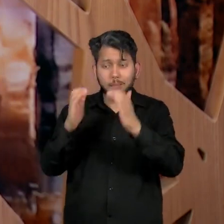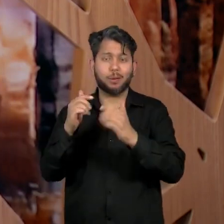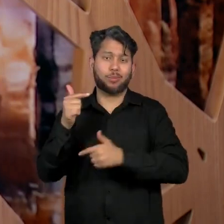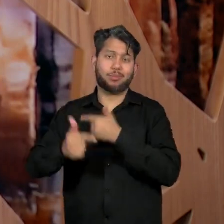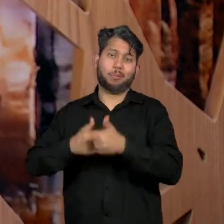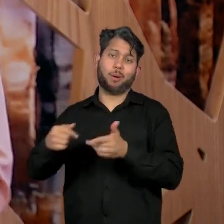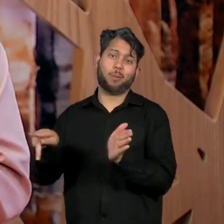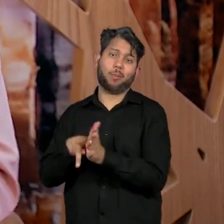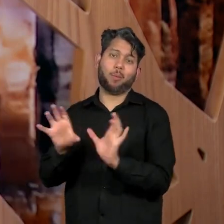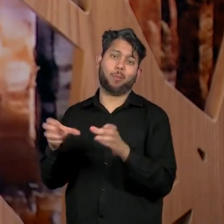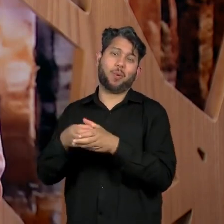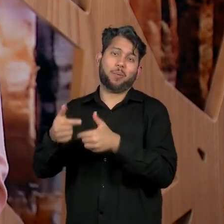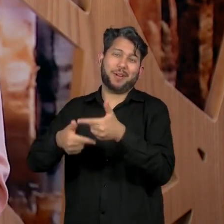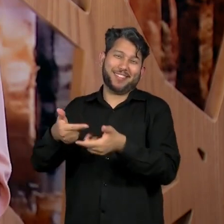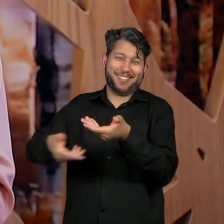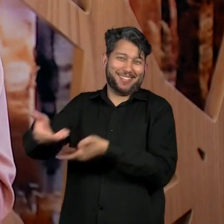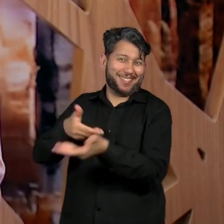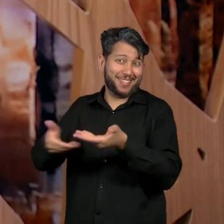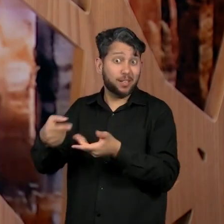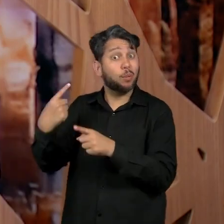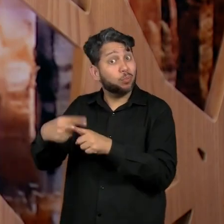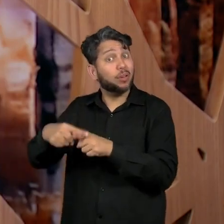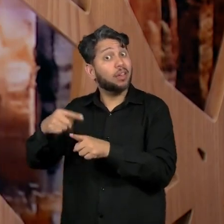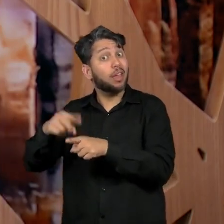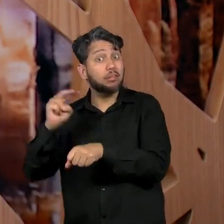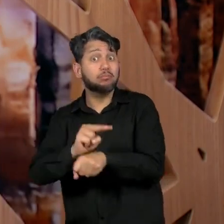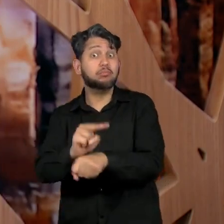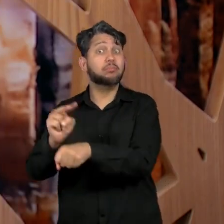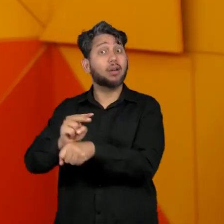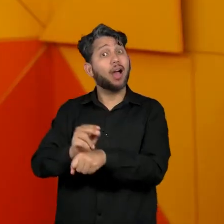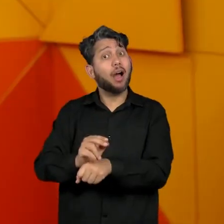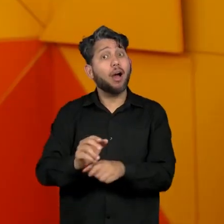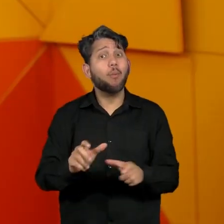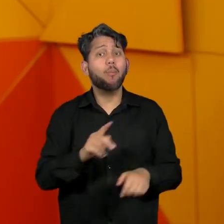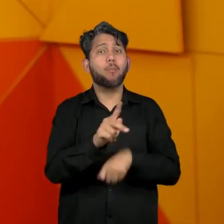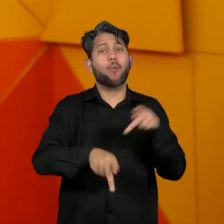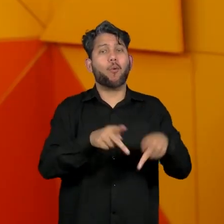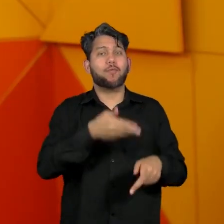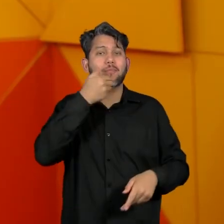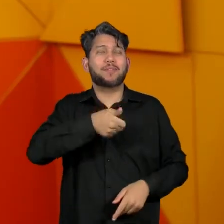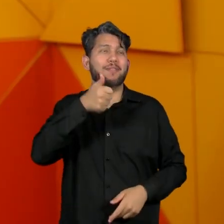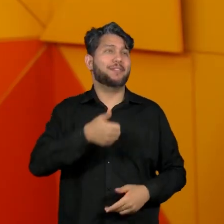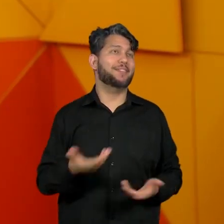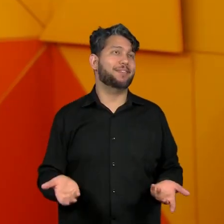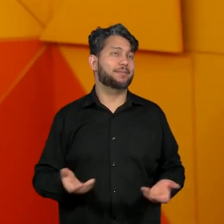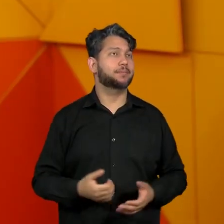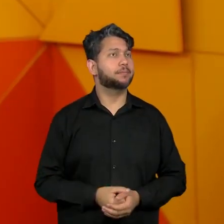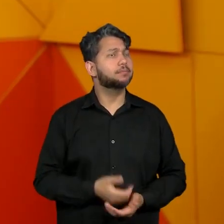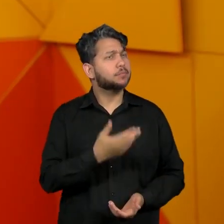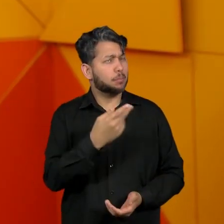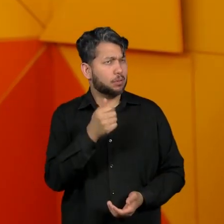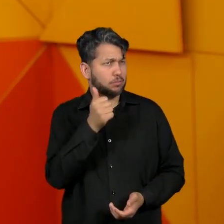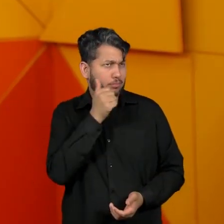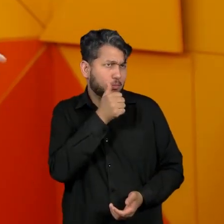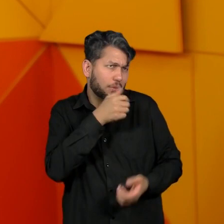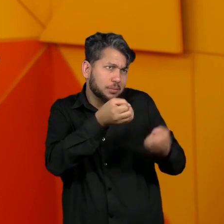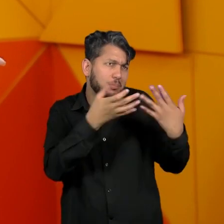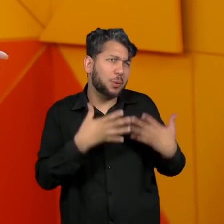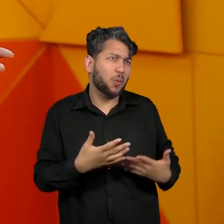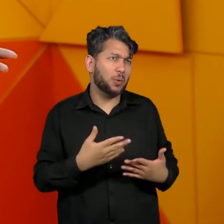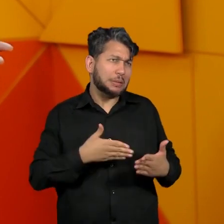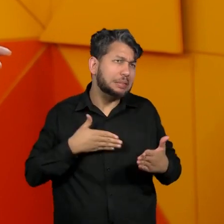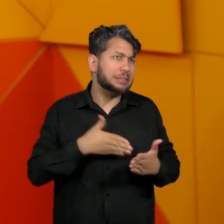cooperativas fazem como uma benfeitoria para a população. André, e essa fala da Juliana, dessas dificuldades, essas seriam as